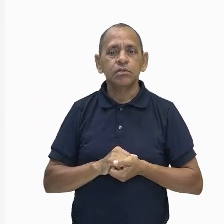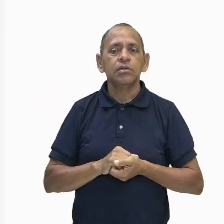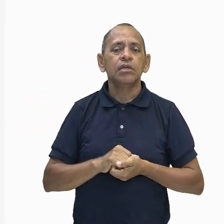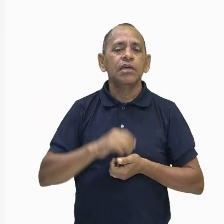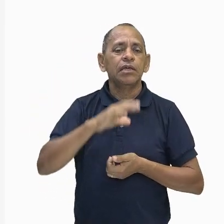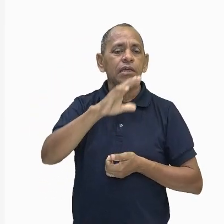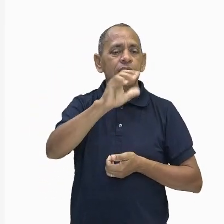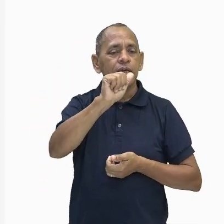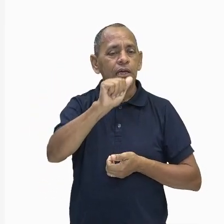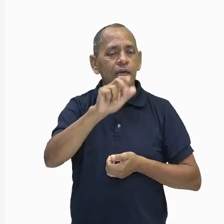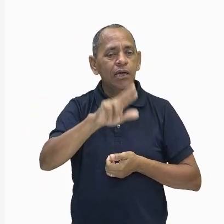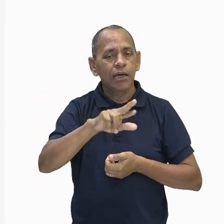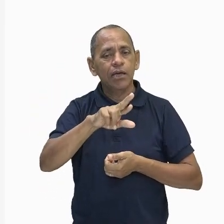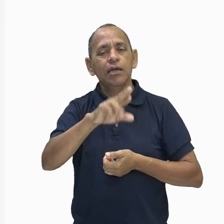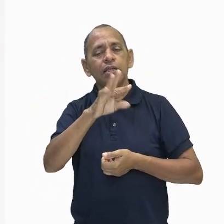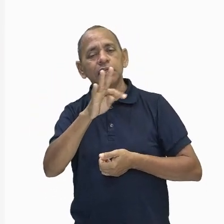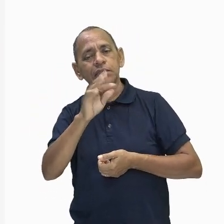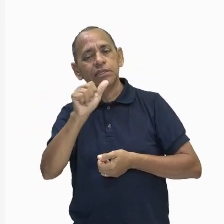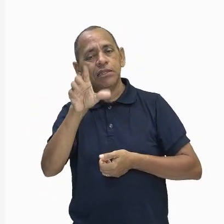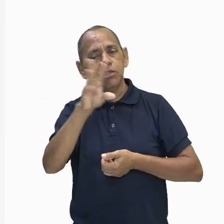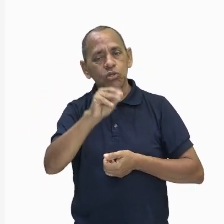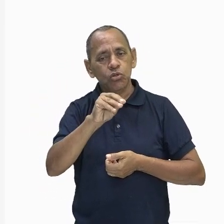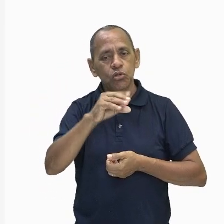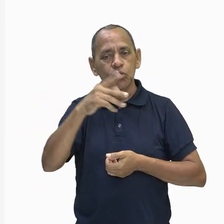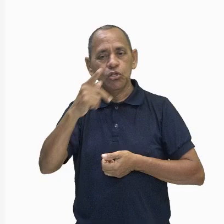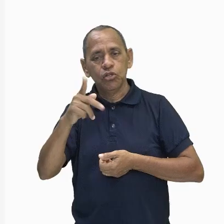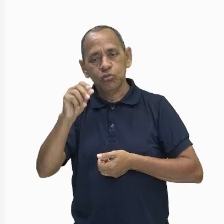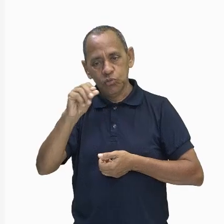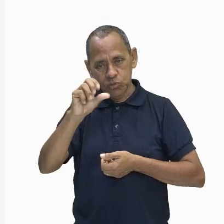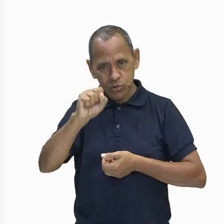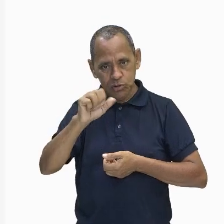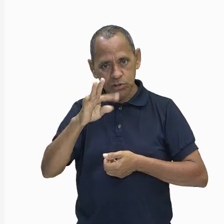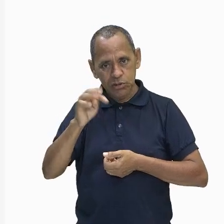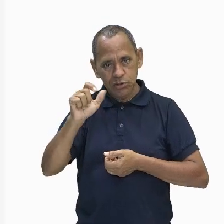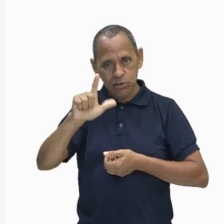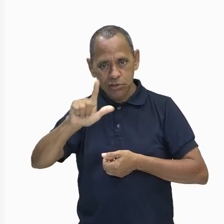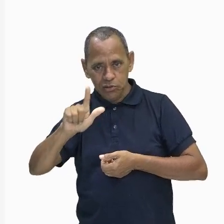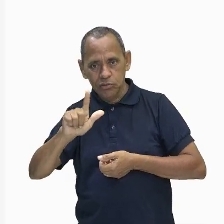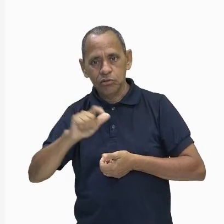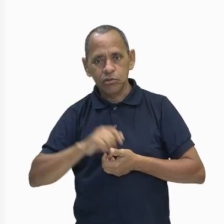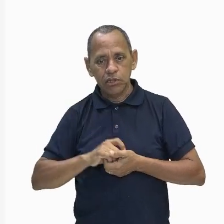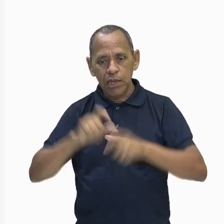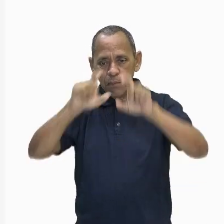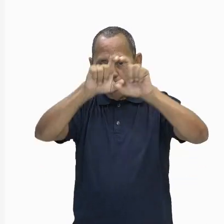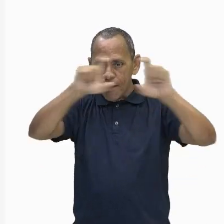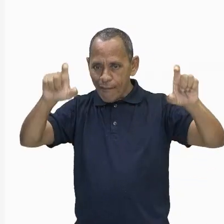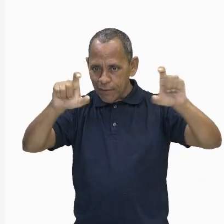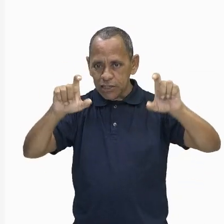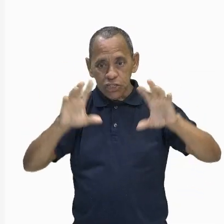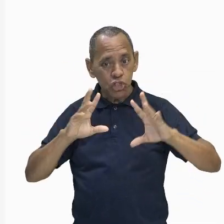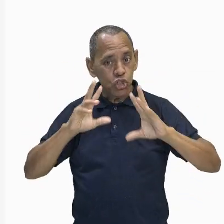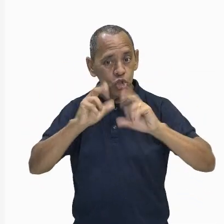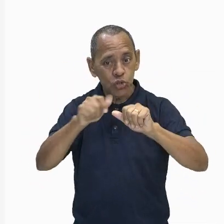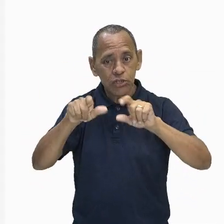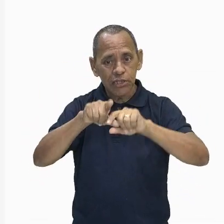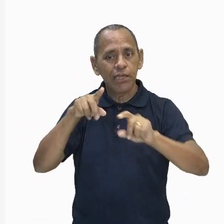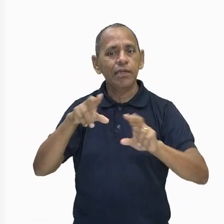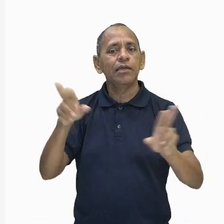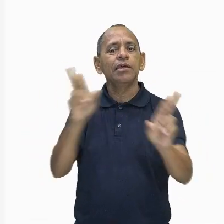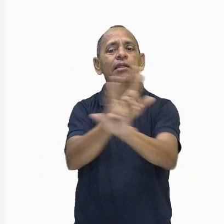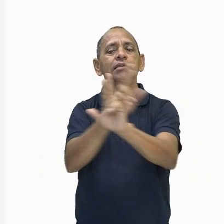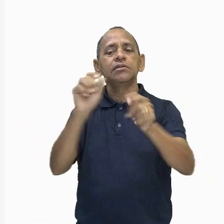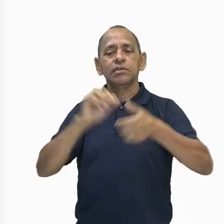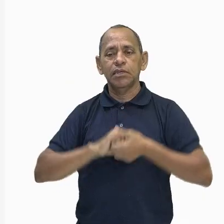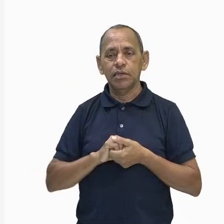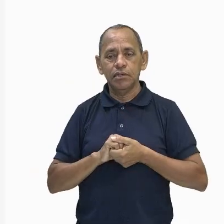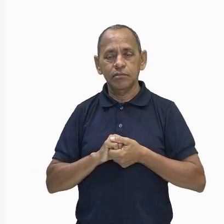Perceba que, qual é o principal cartão postal de Manaus? Perceba que esse termo inteiro, ele está relacionado justamente